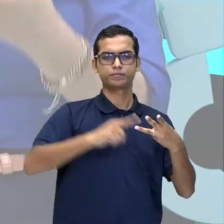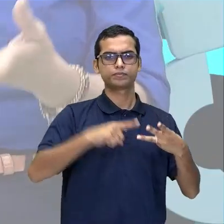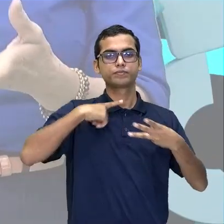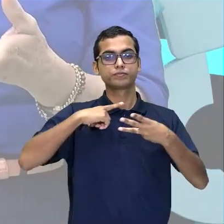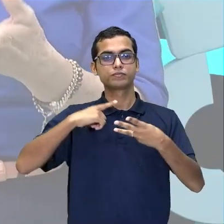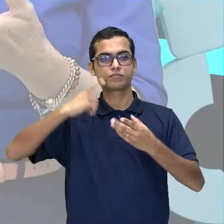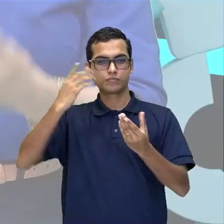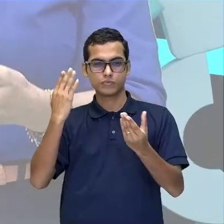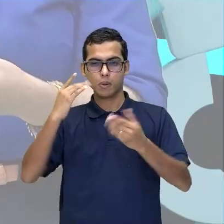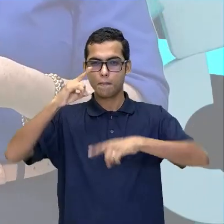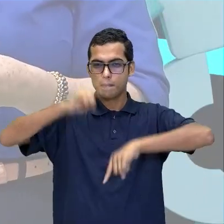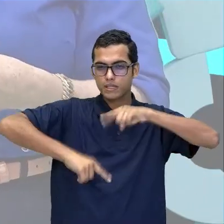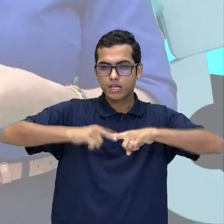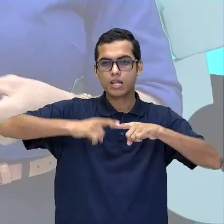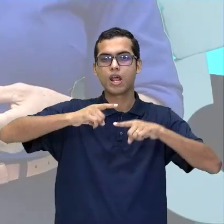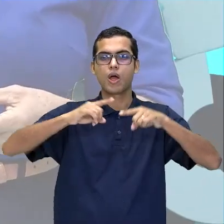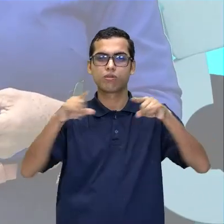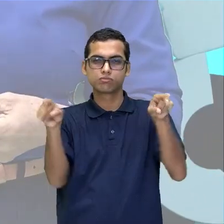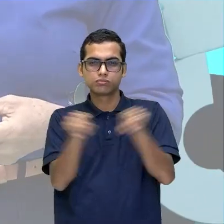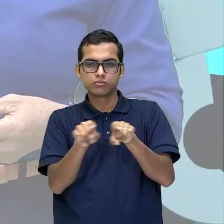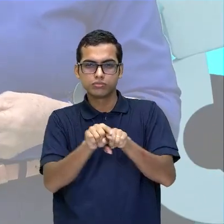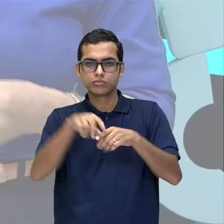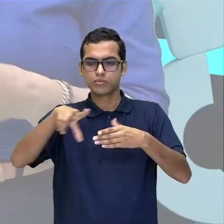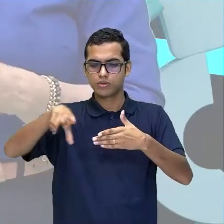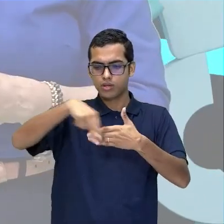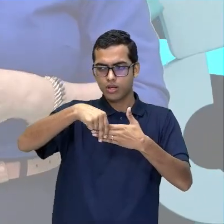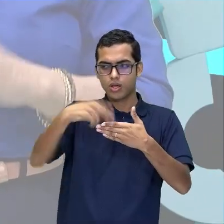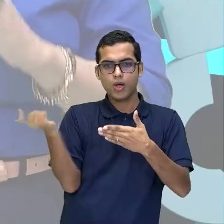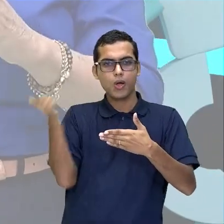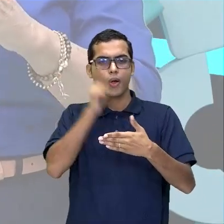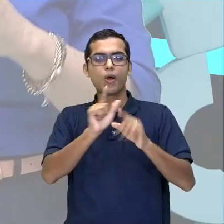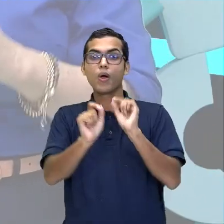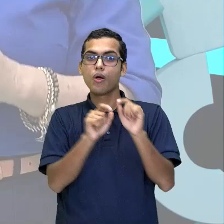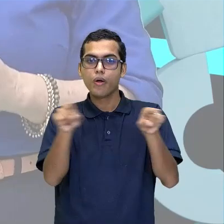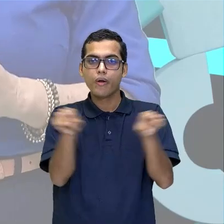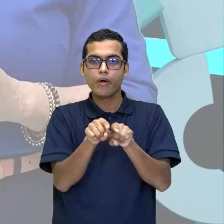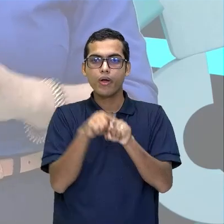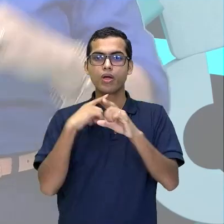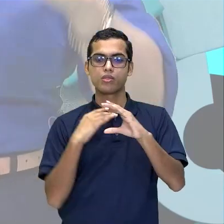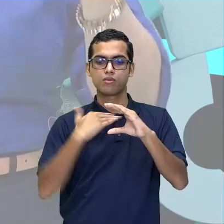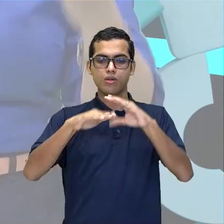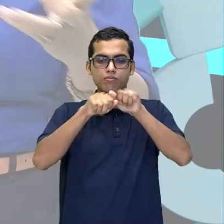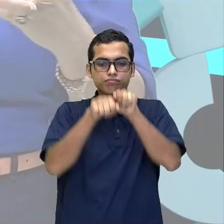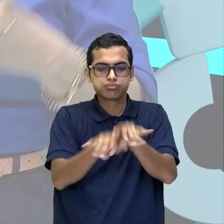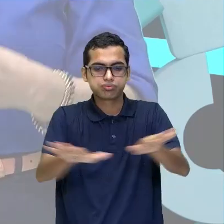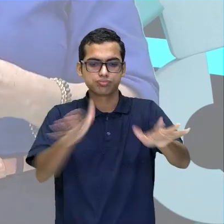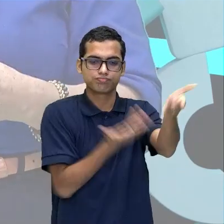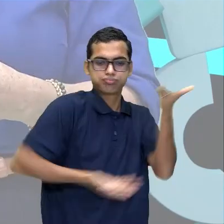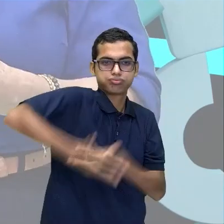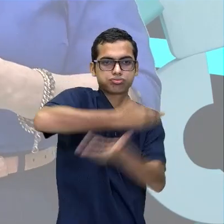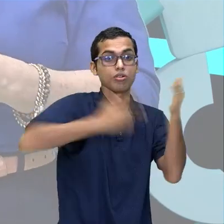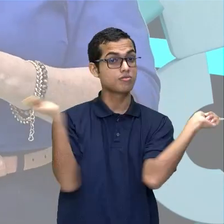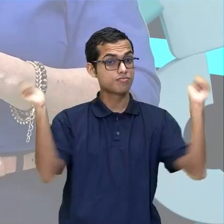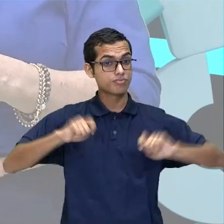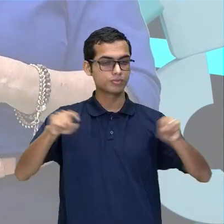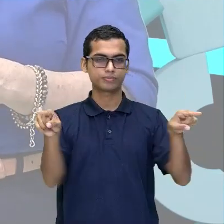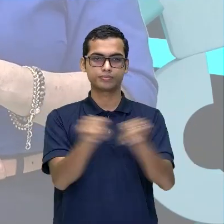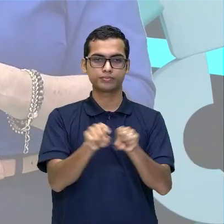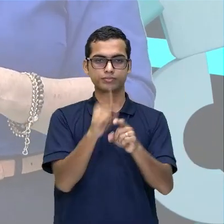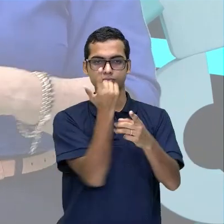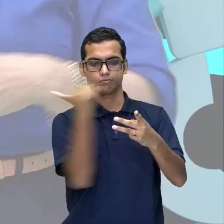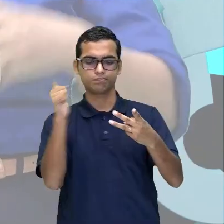O Atuto é um sistema, que é uma outra hipermídia, um outro ambiente onde você pode,